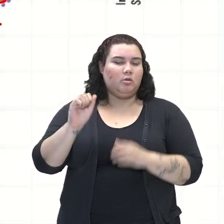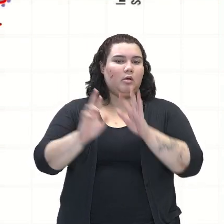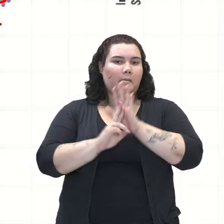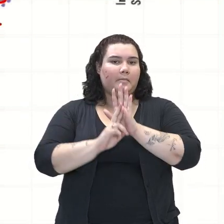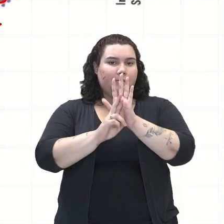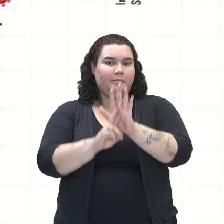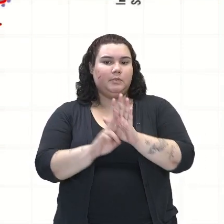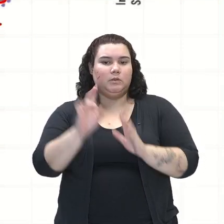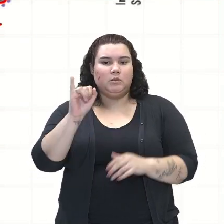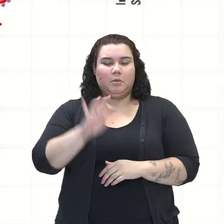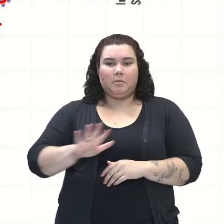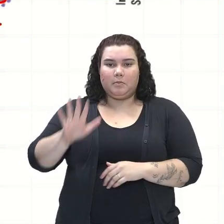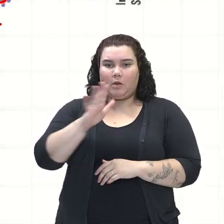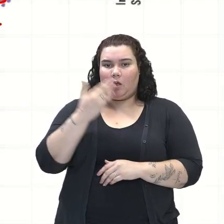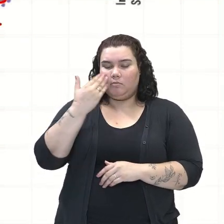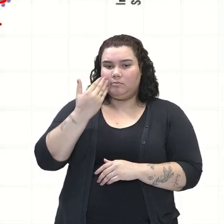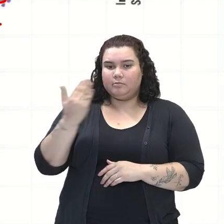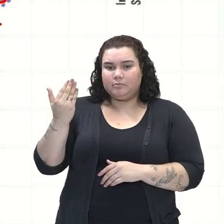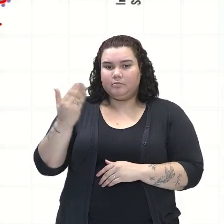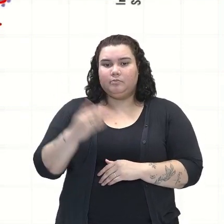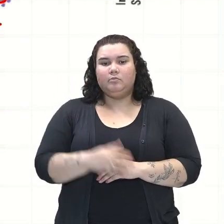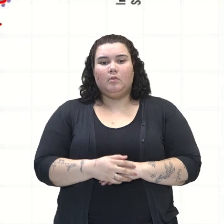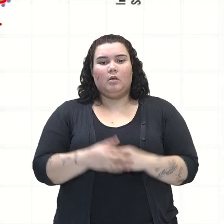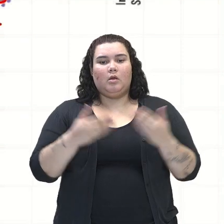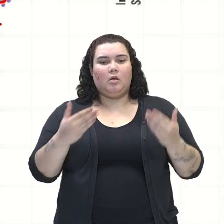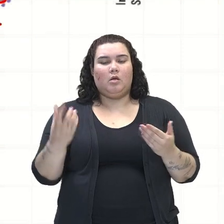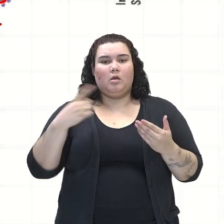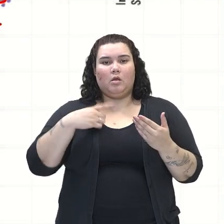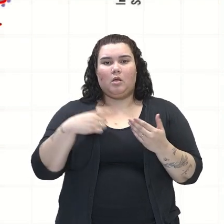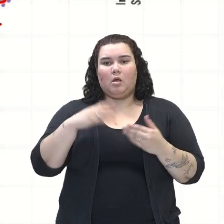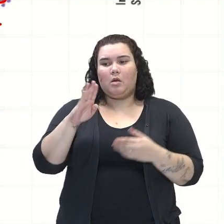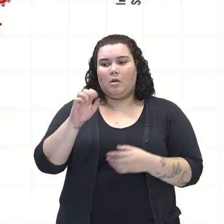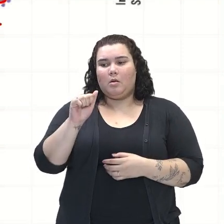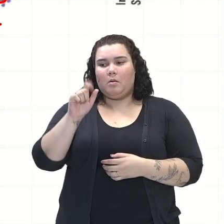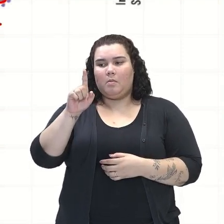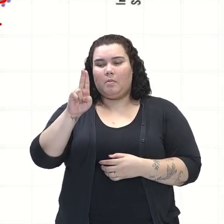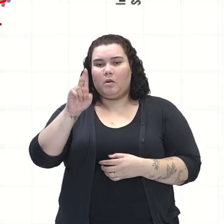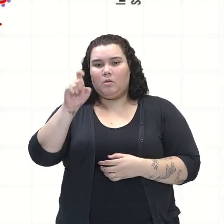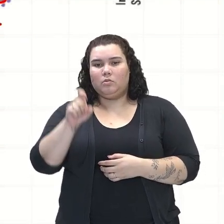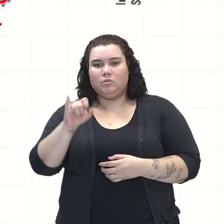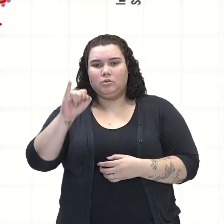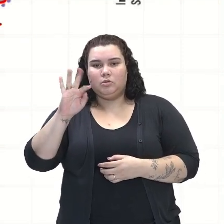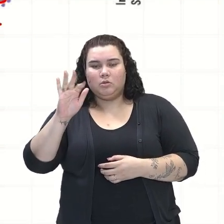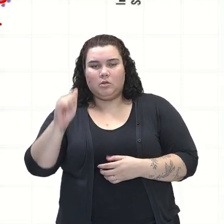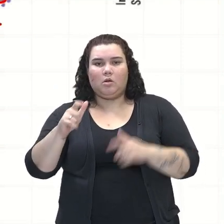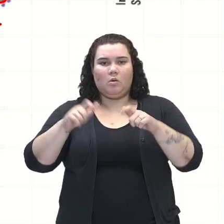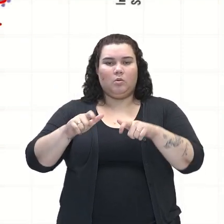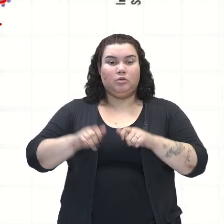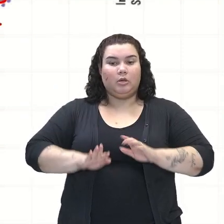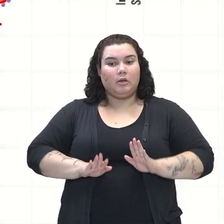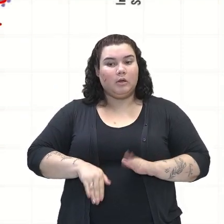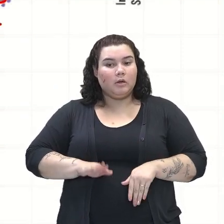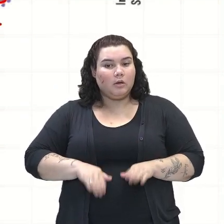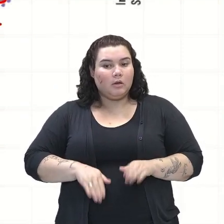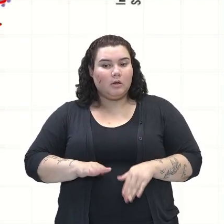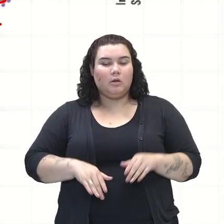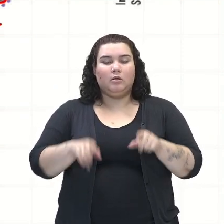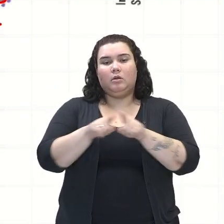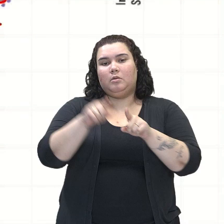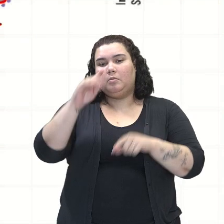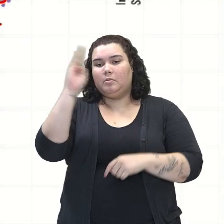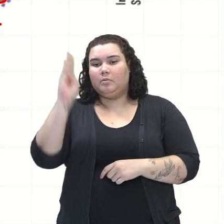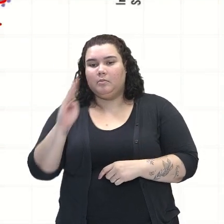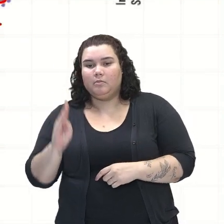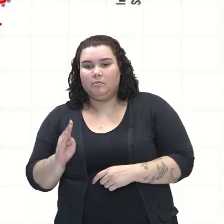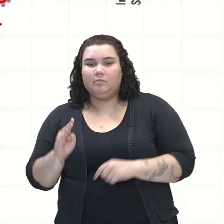metade branca, né? Então temos aqui reservas de extração de bauxita nas Guianas aqui, temos também no Brasil,